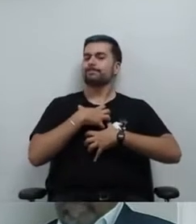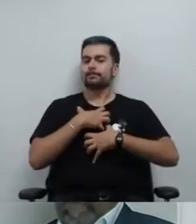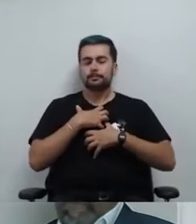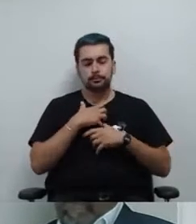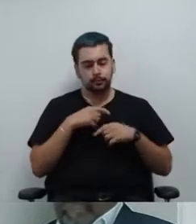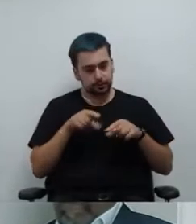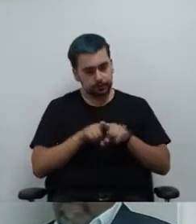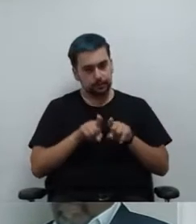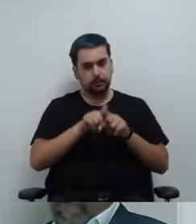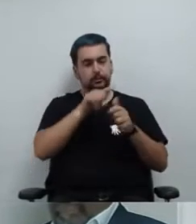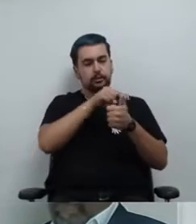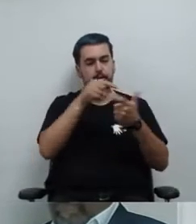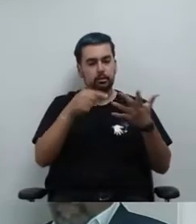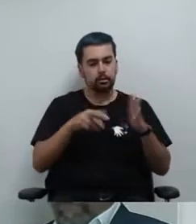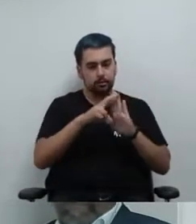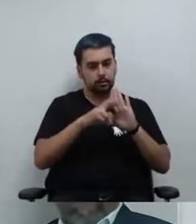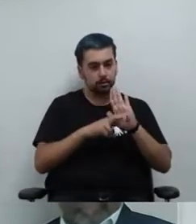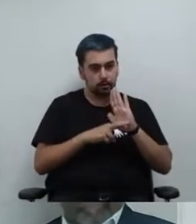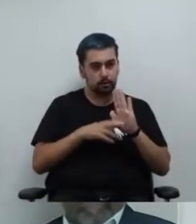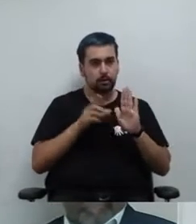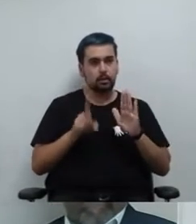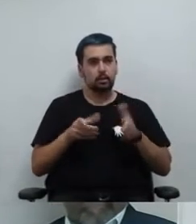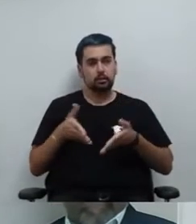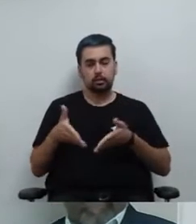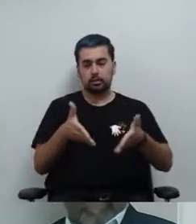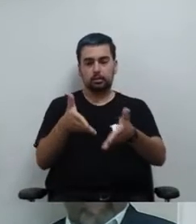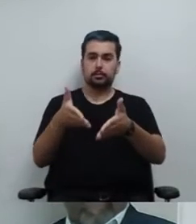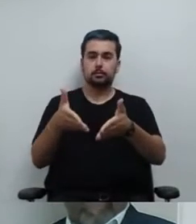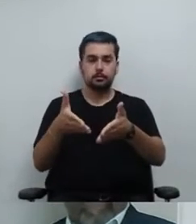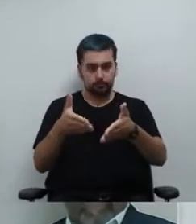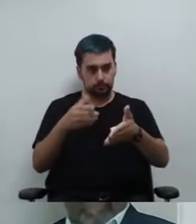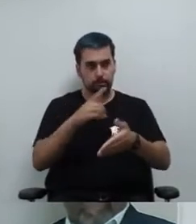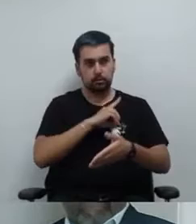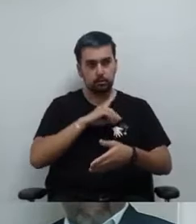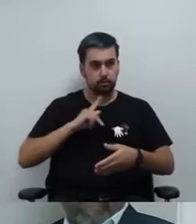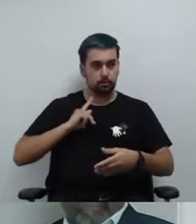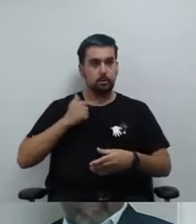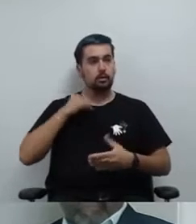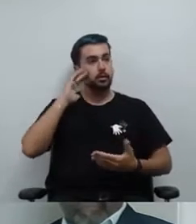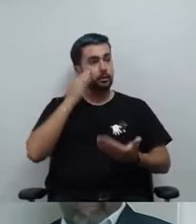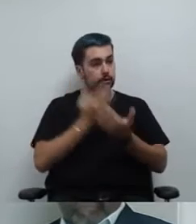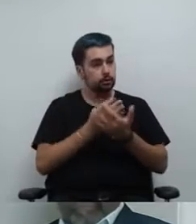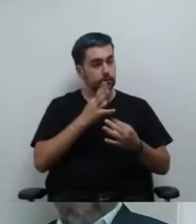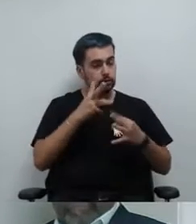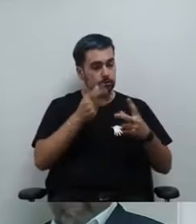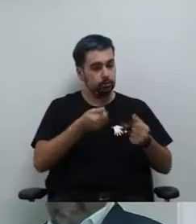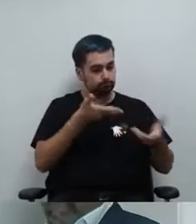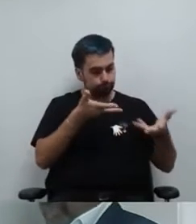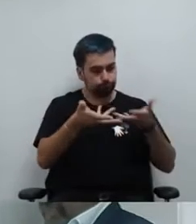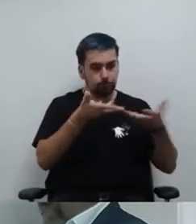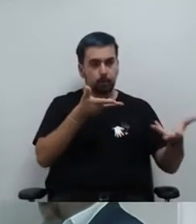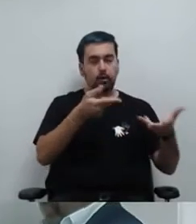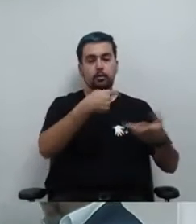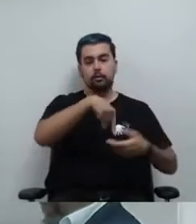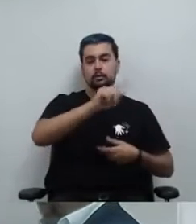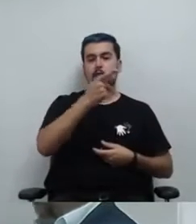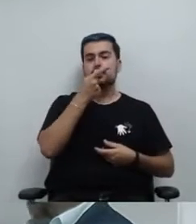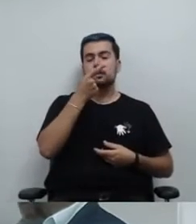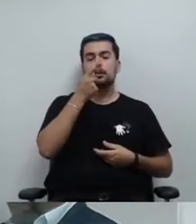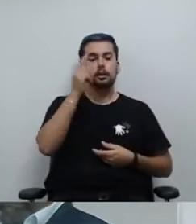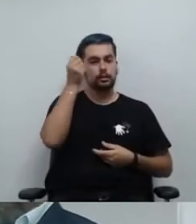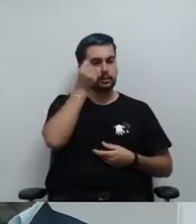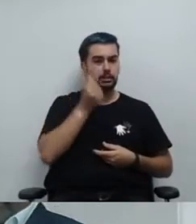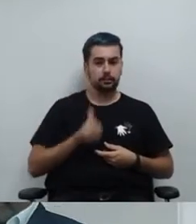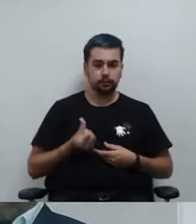que os critérios é o caminho do qual a defensoria tem que percorrer. Eu acredito que todas as manifestações que foram postas aqui na